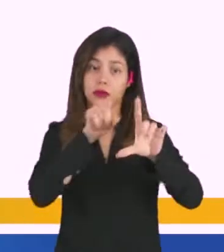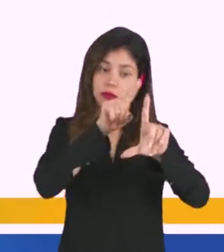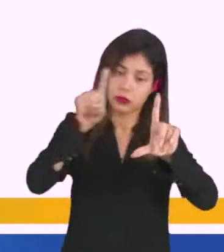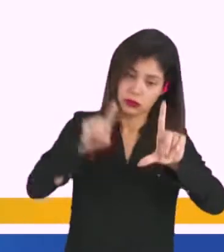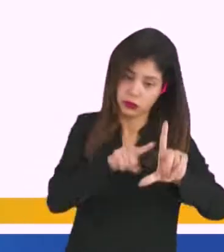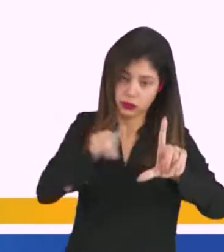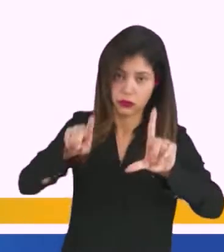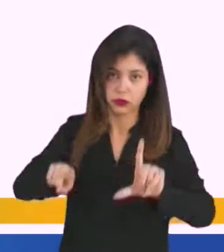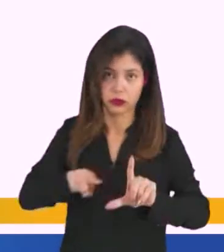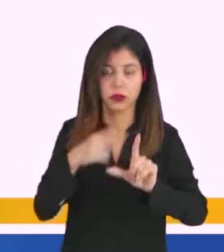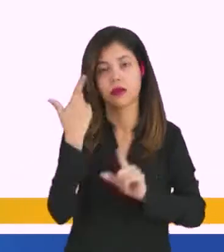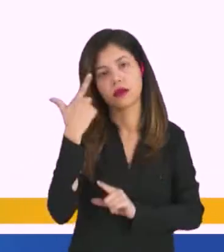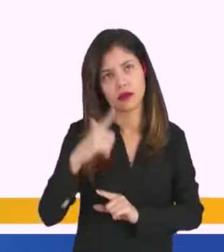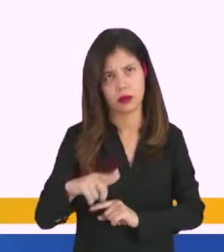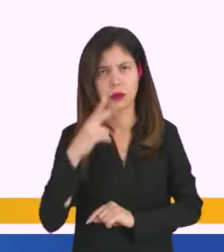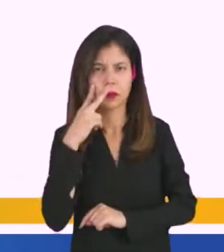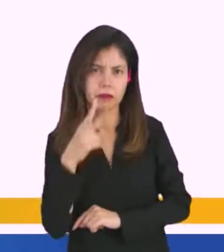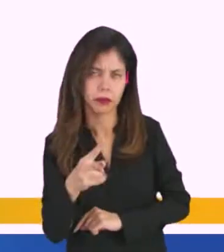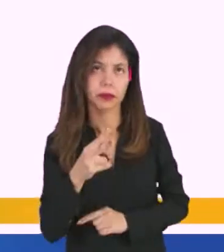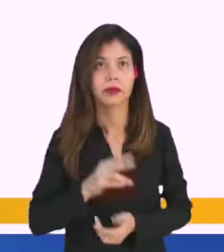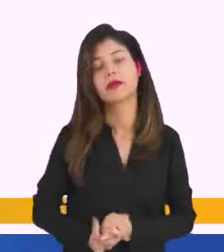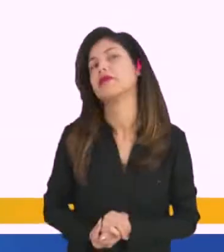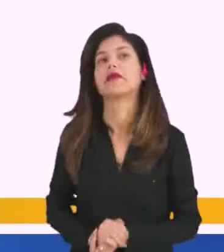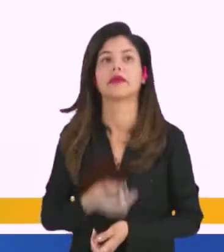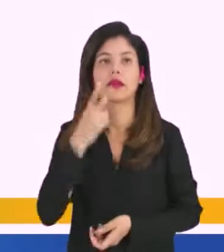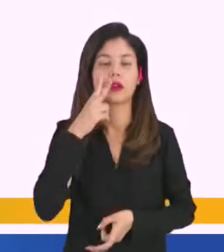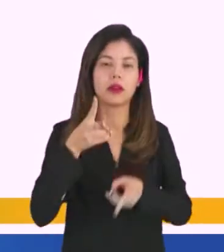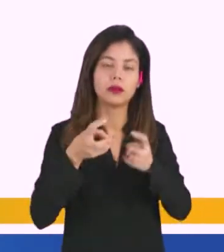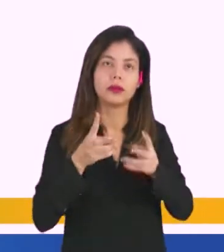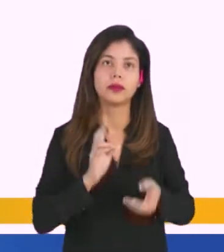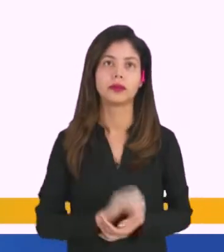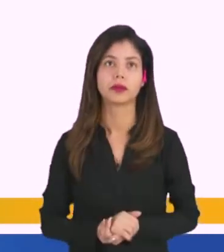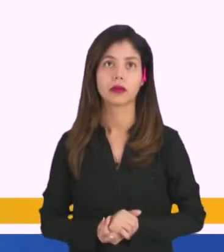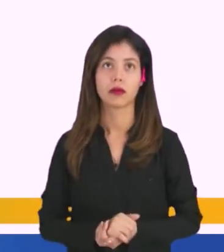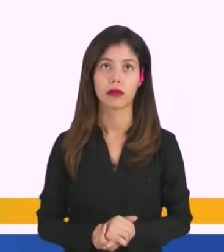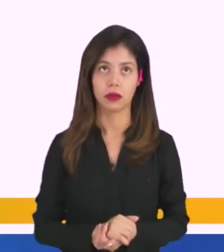gráfico de barras? Você consegue reconhecer? Então, vamos verificar.